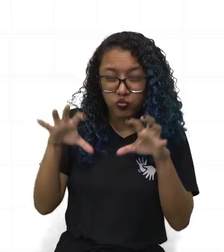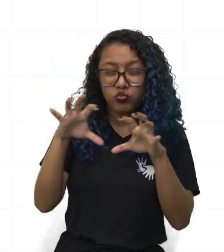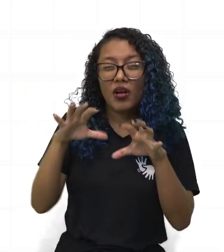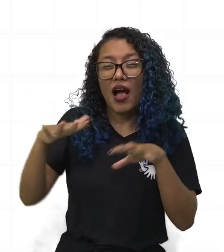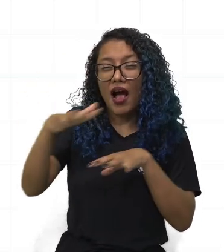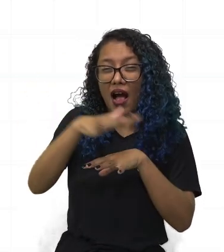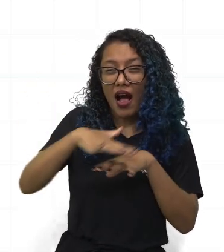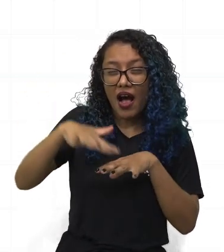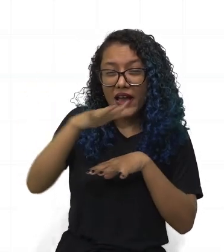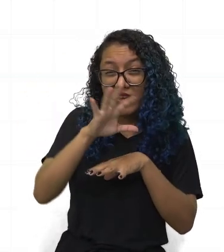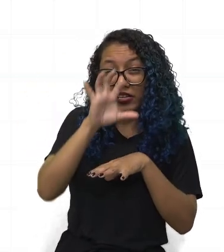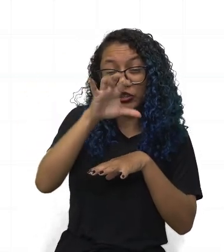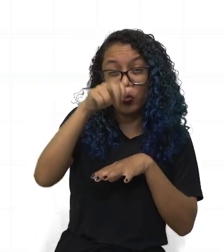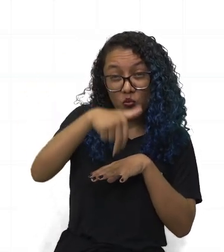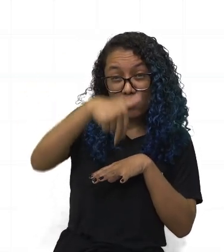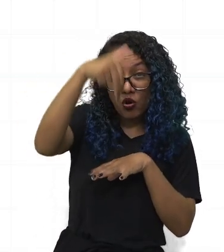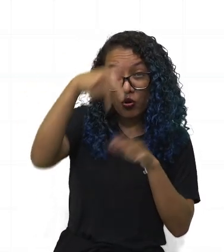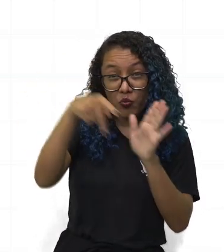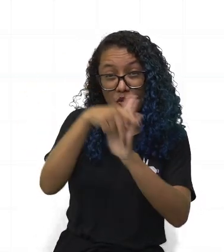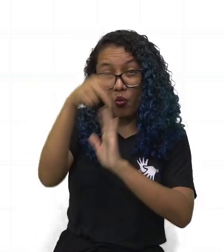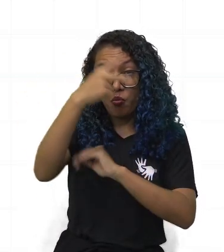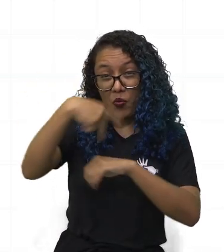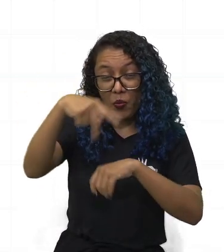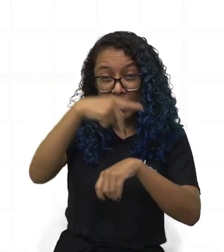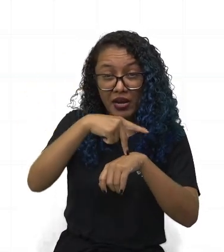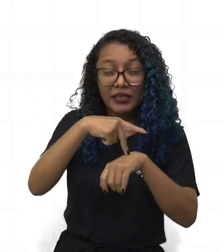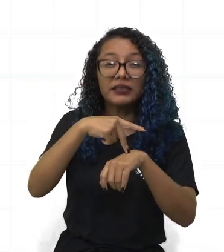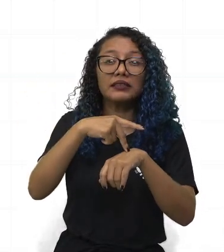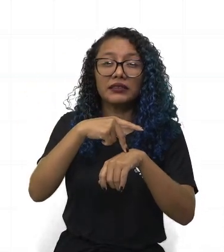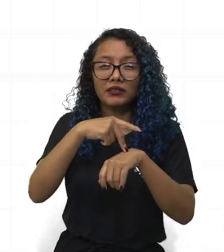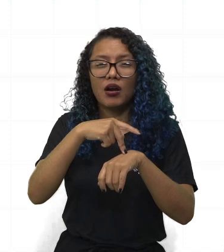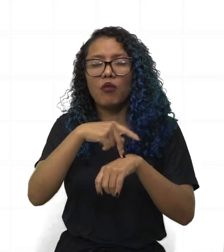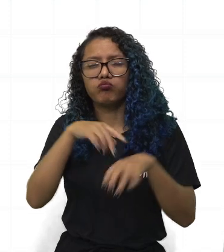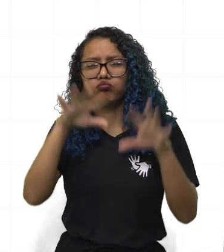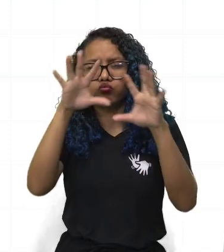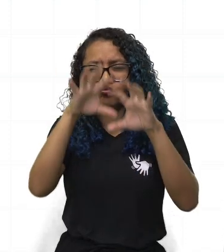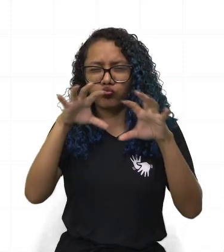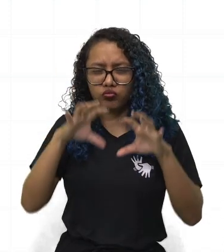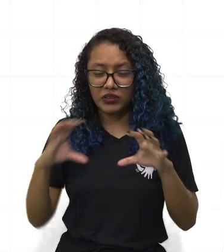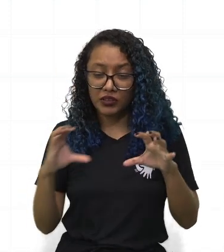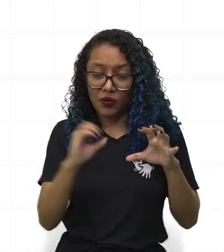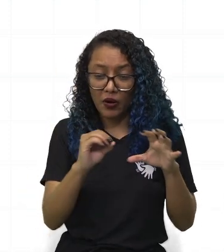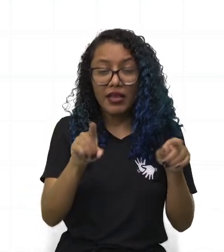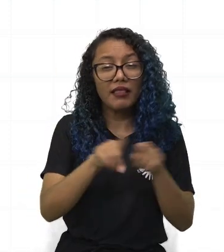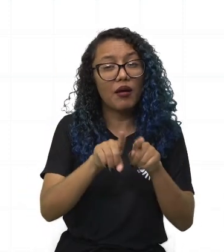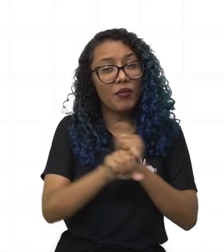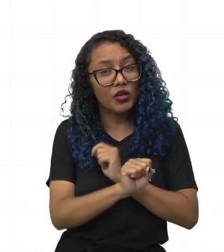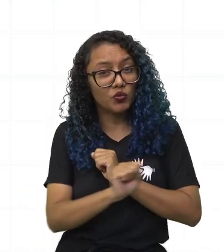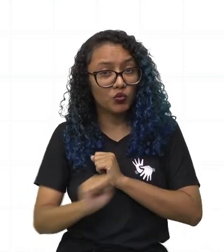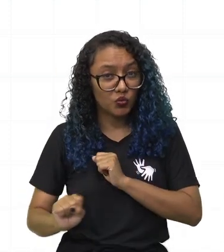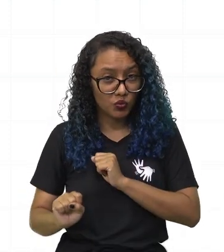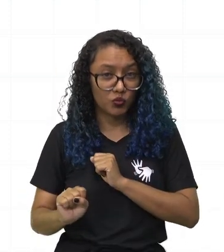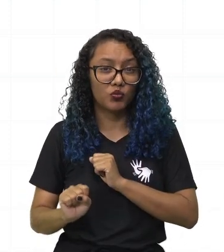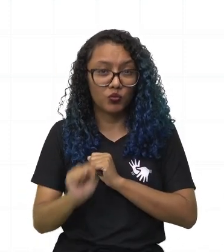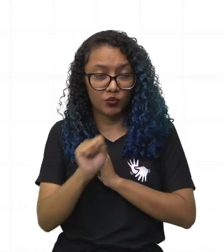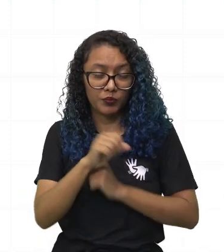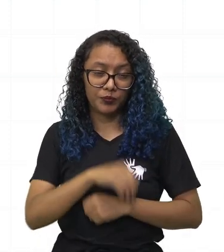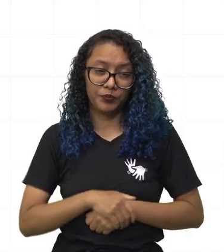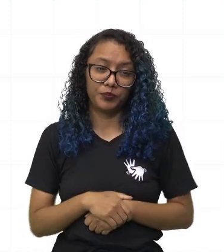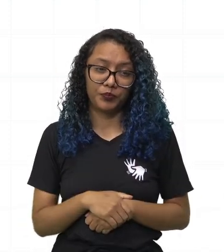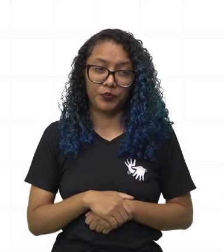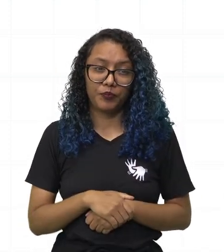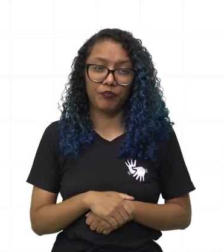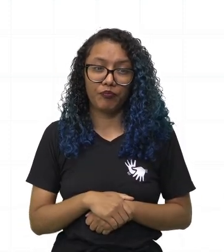a região norte do país, passando pelo centro-oeste e sudeste. O sistema